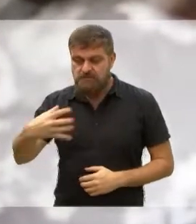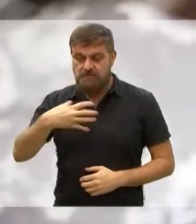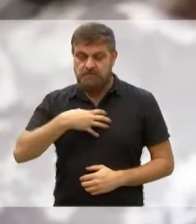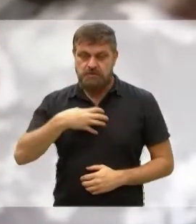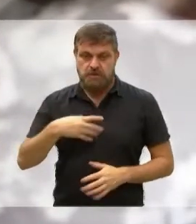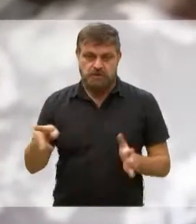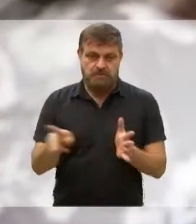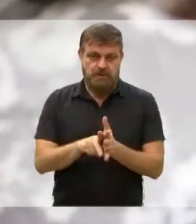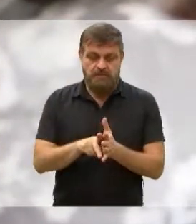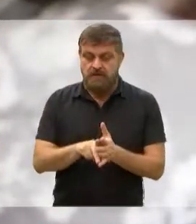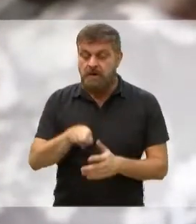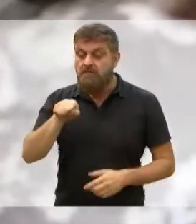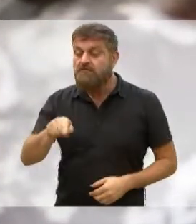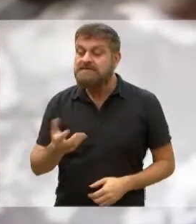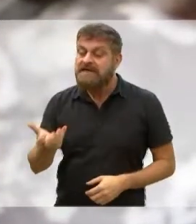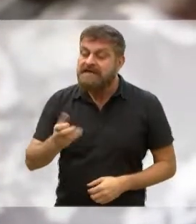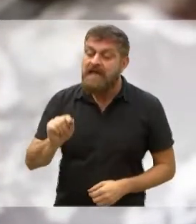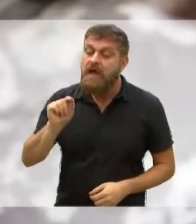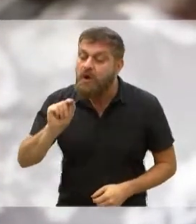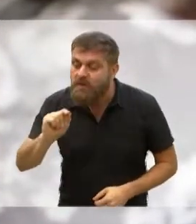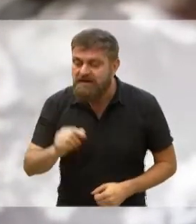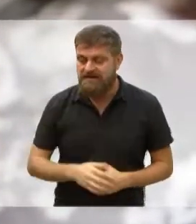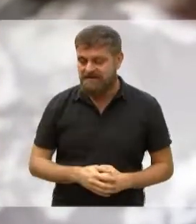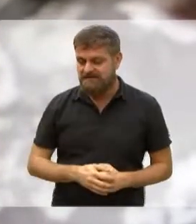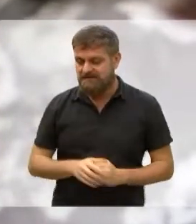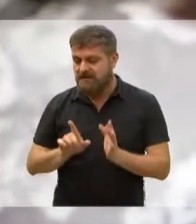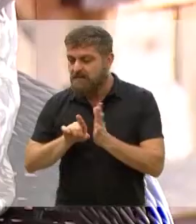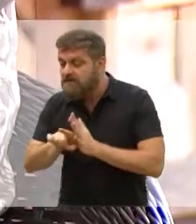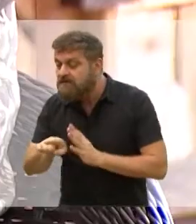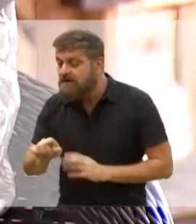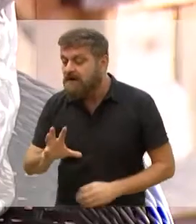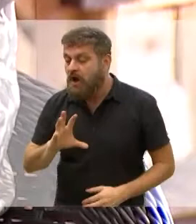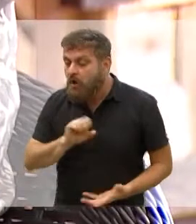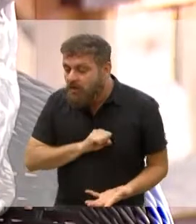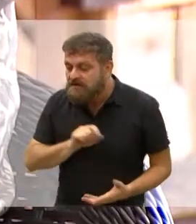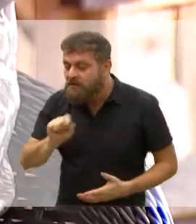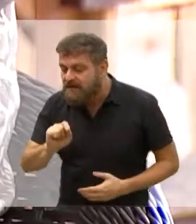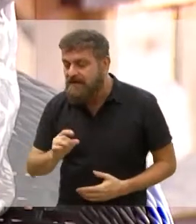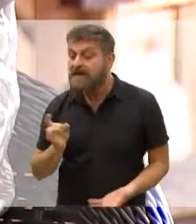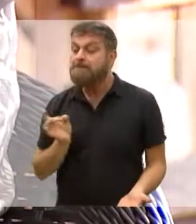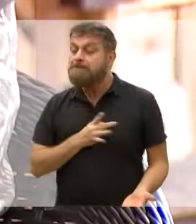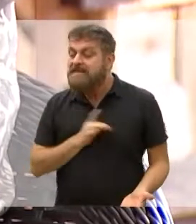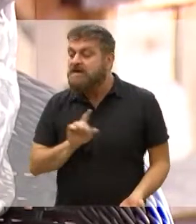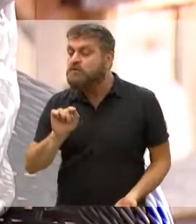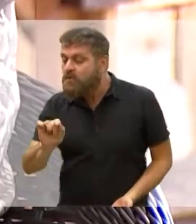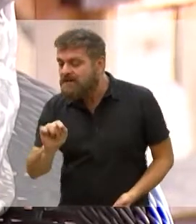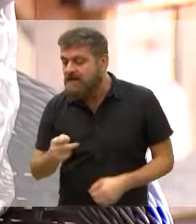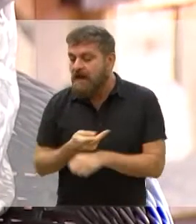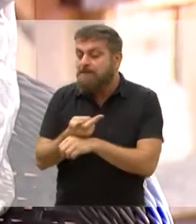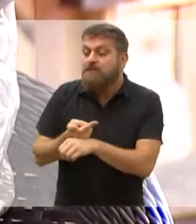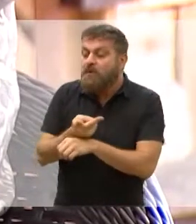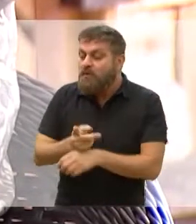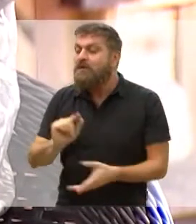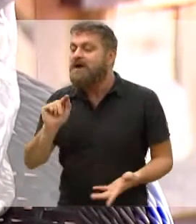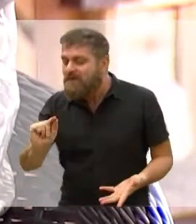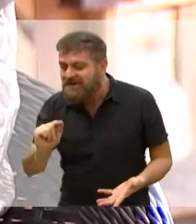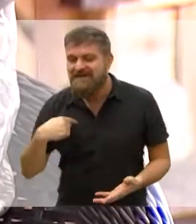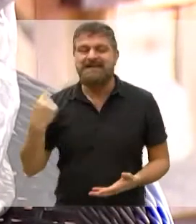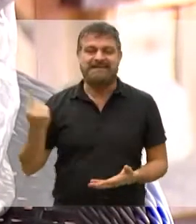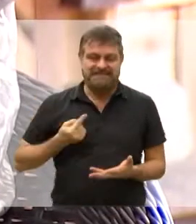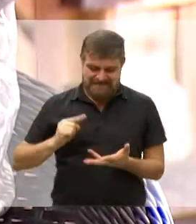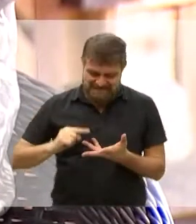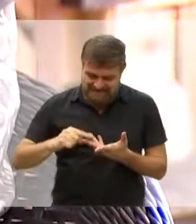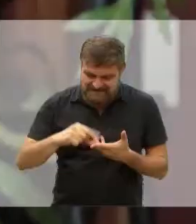você está aqui, o que você espera, do que você tem medo, né? O que você procura, e é isso que a gente vai